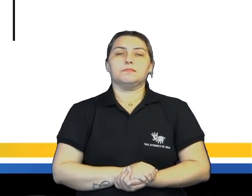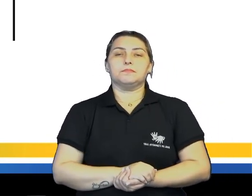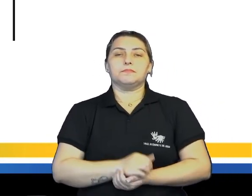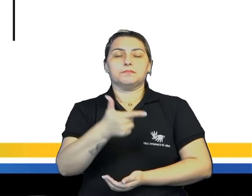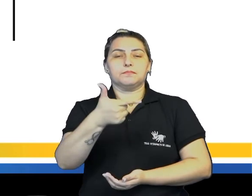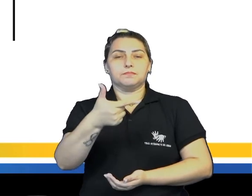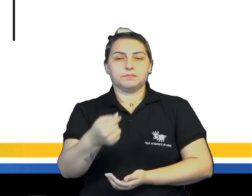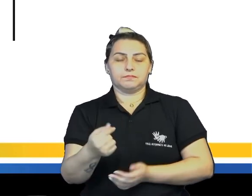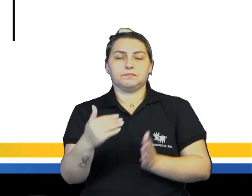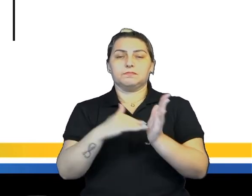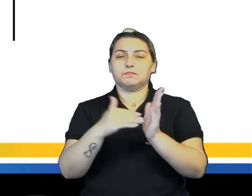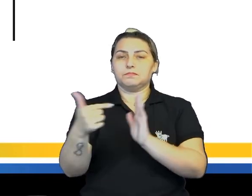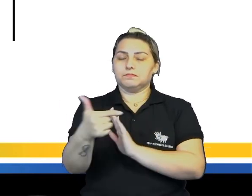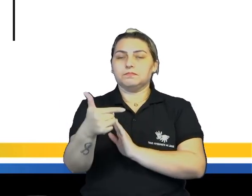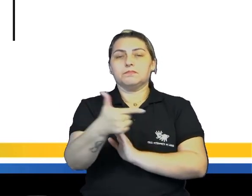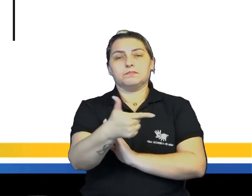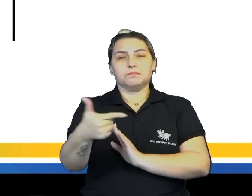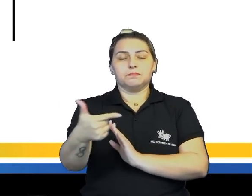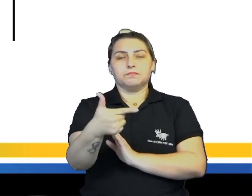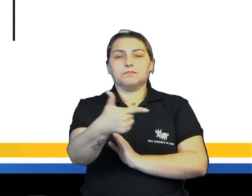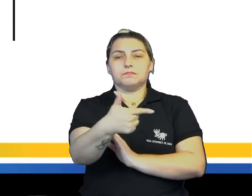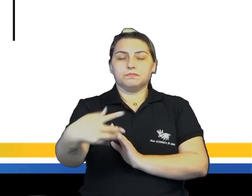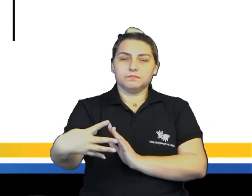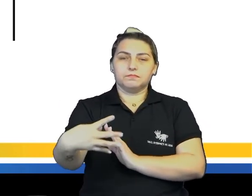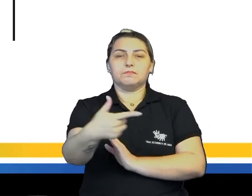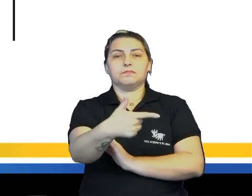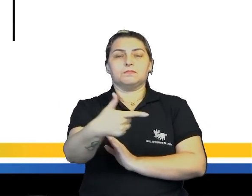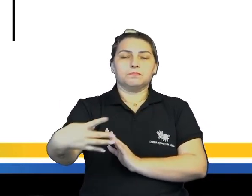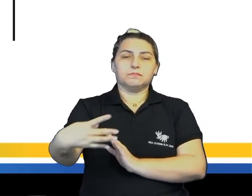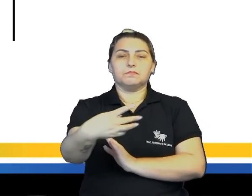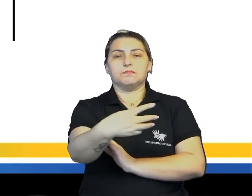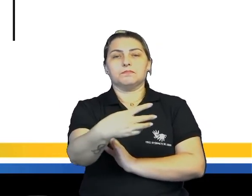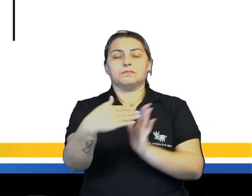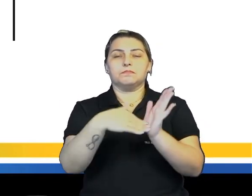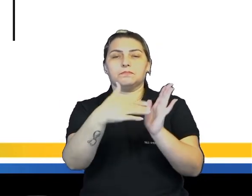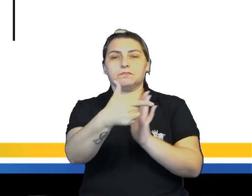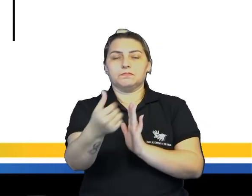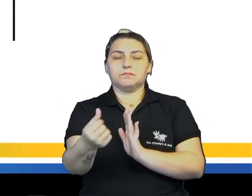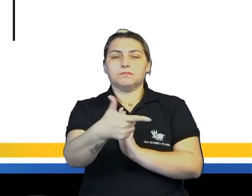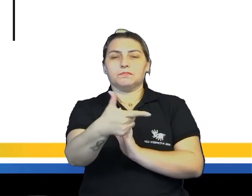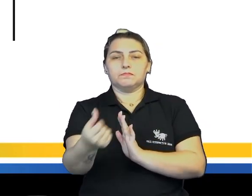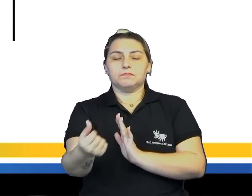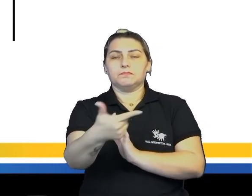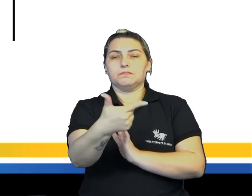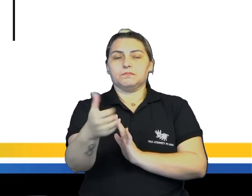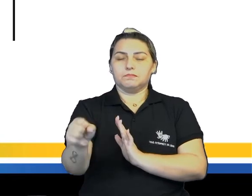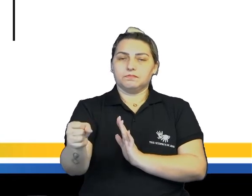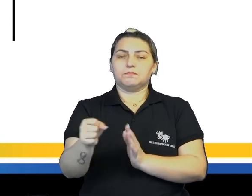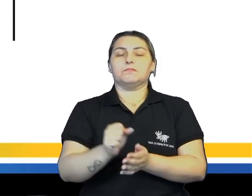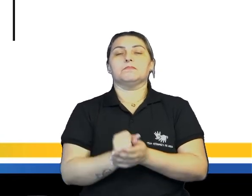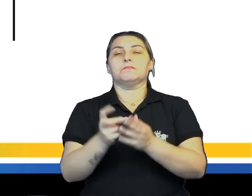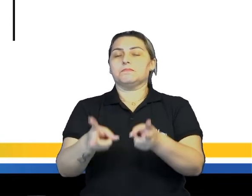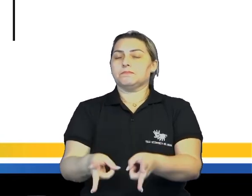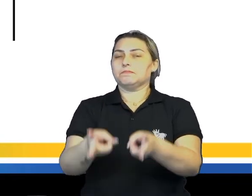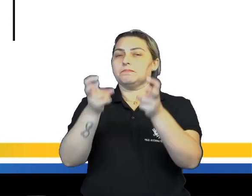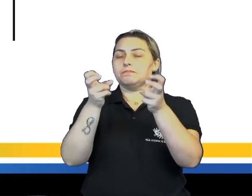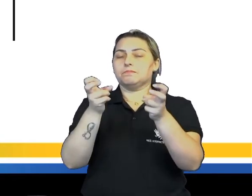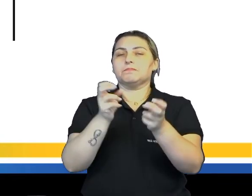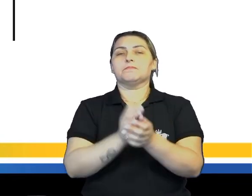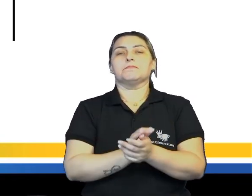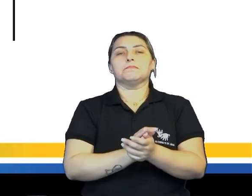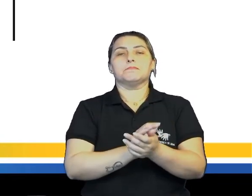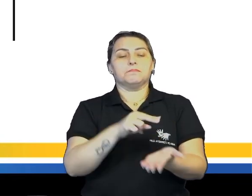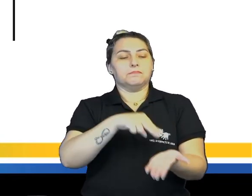do 20 ao 22, do 22 ao 24, do 24 ao 26, do 26 ao 28. Percebam que ele